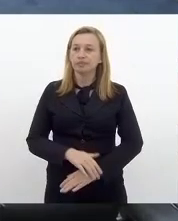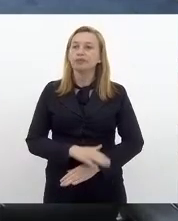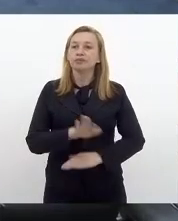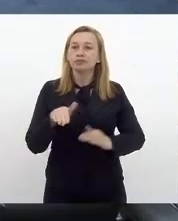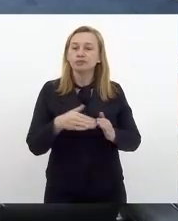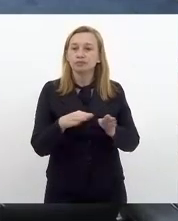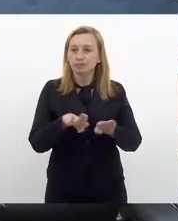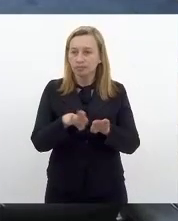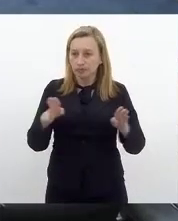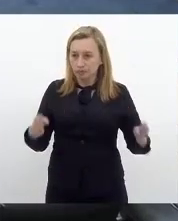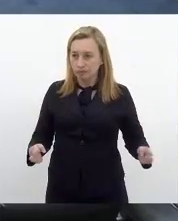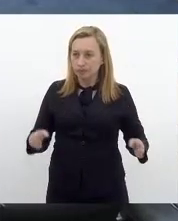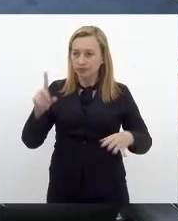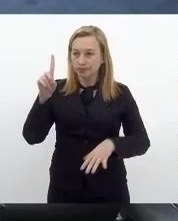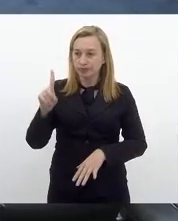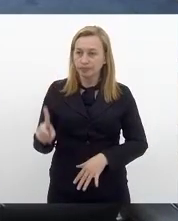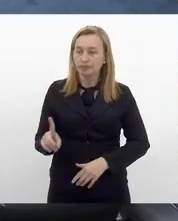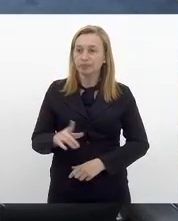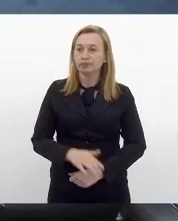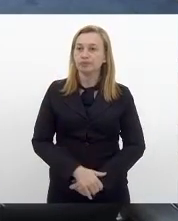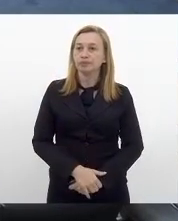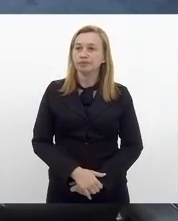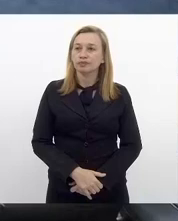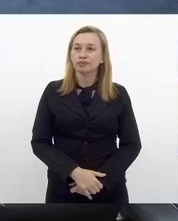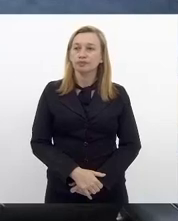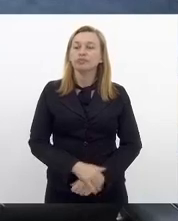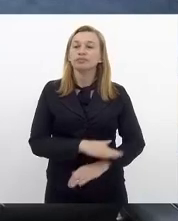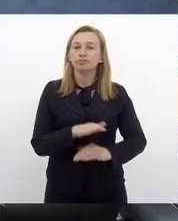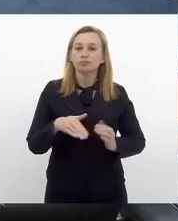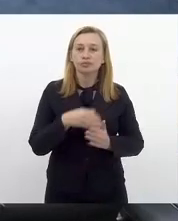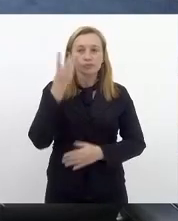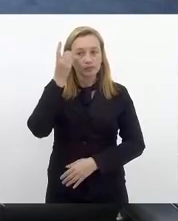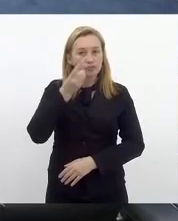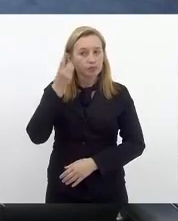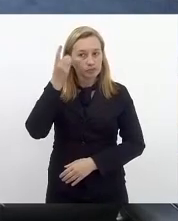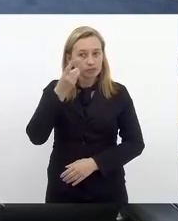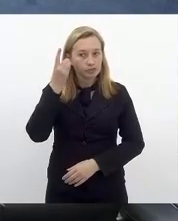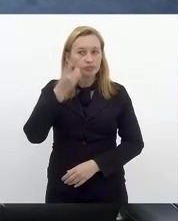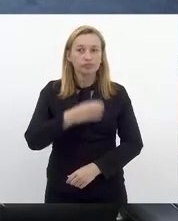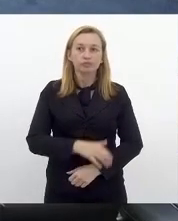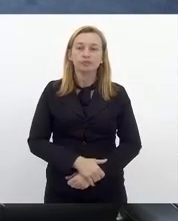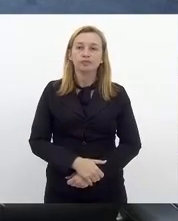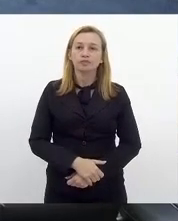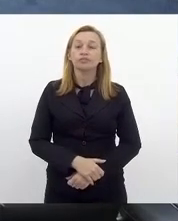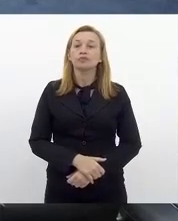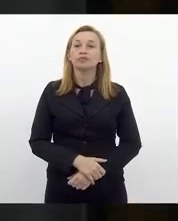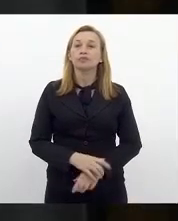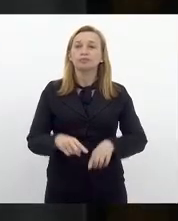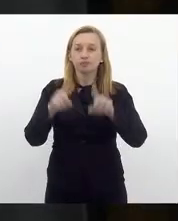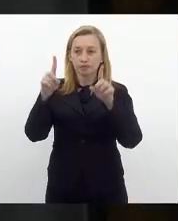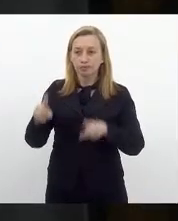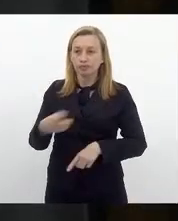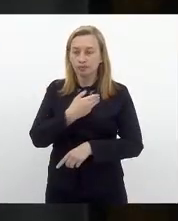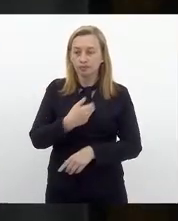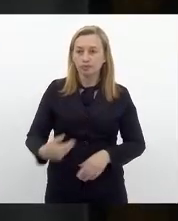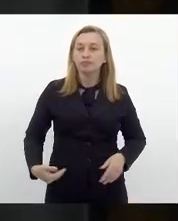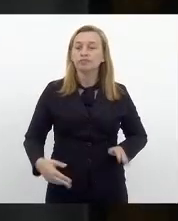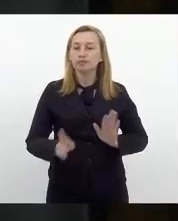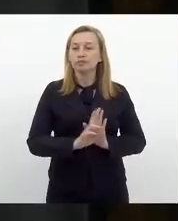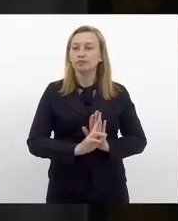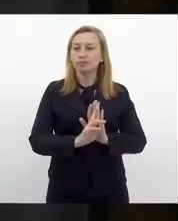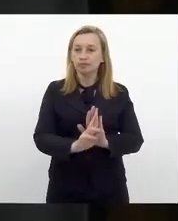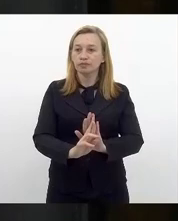comprimento da mesa senhoras deputadas e deputados e servidores públicos aqui